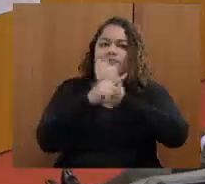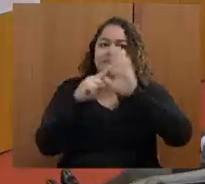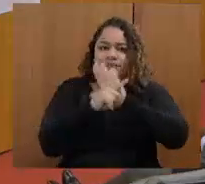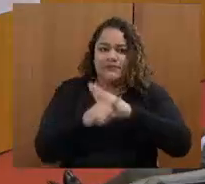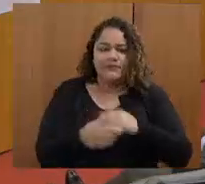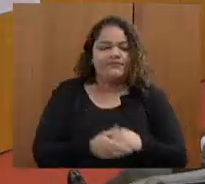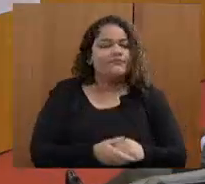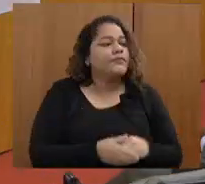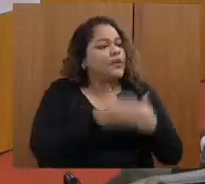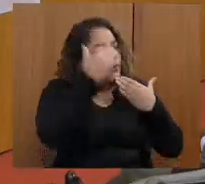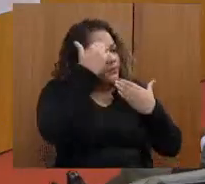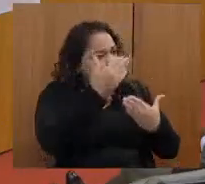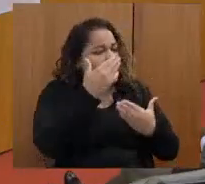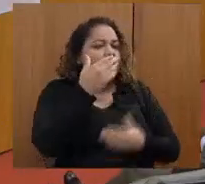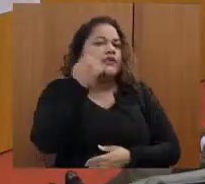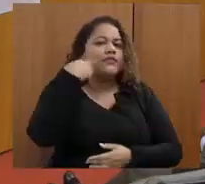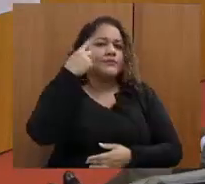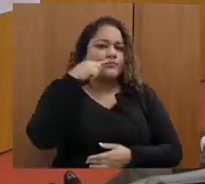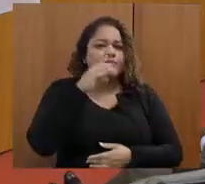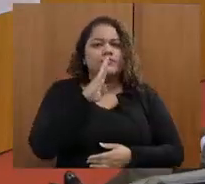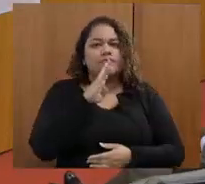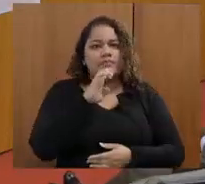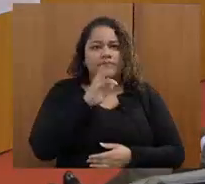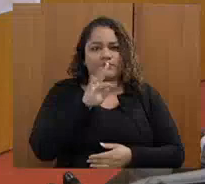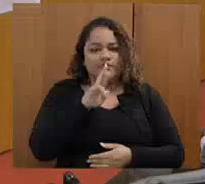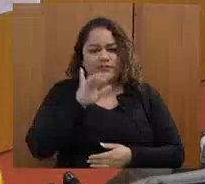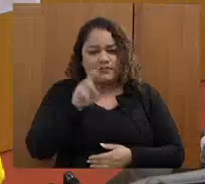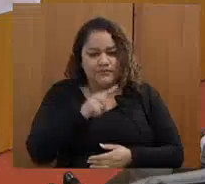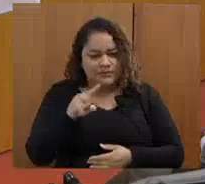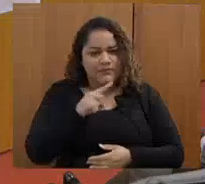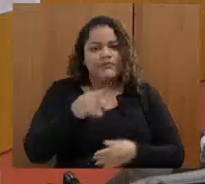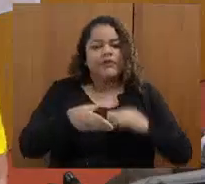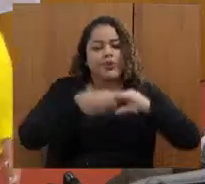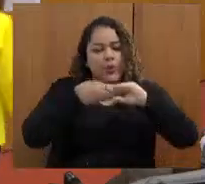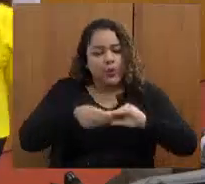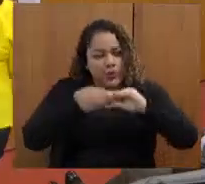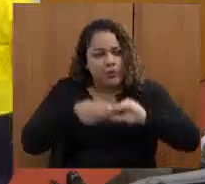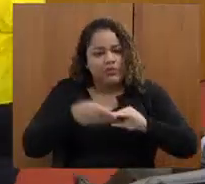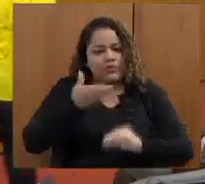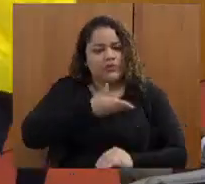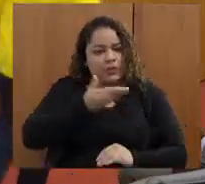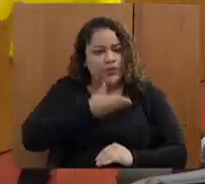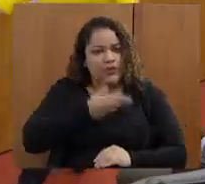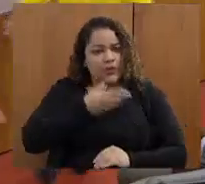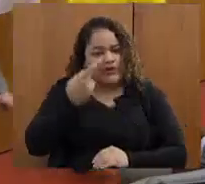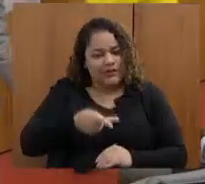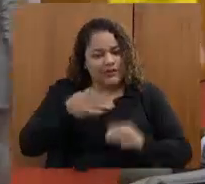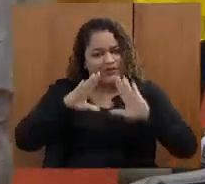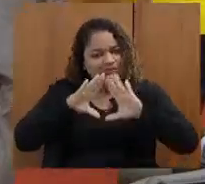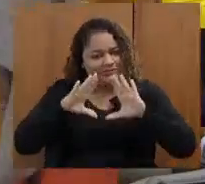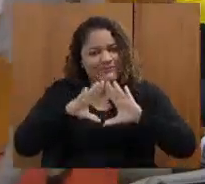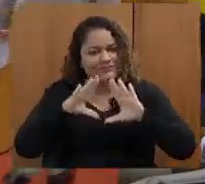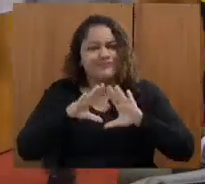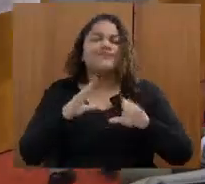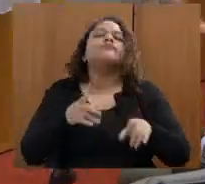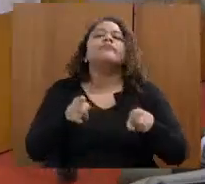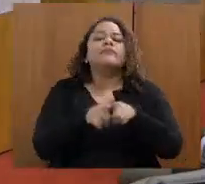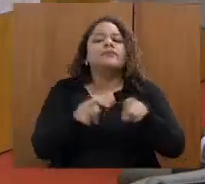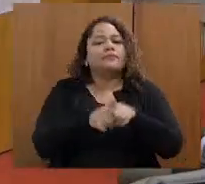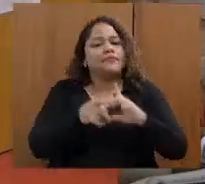Beatriz cumprimentar os novos colegas e desta casa cumprimentar também secretário